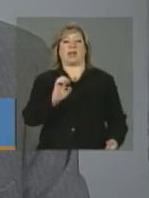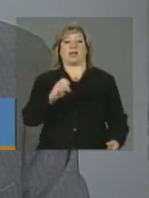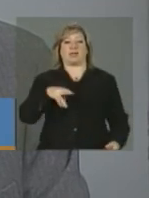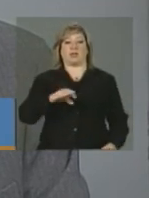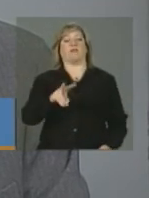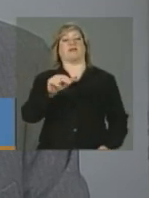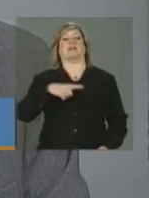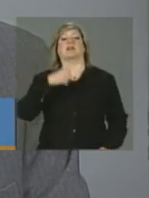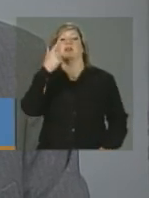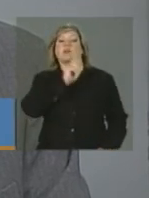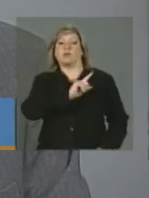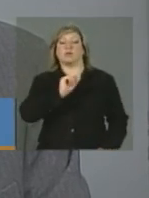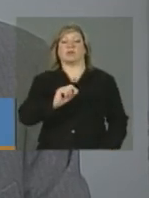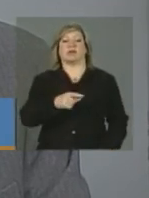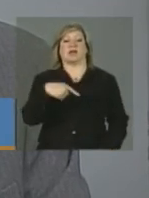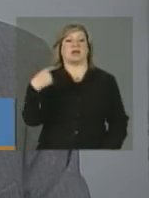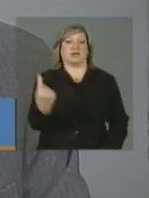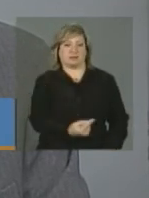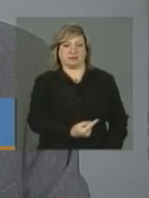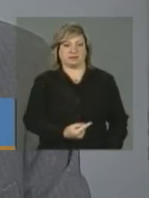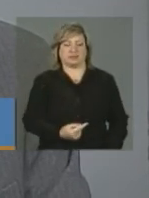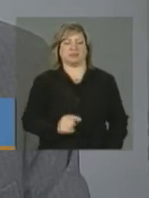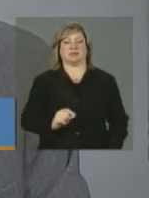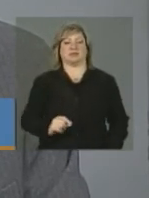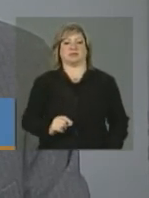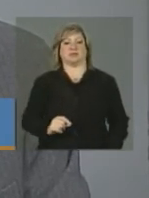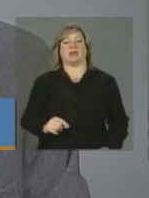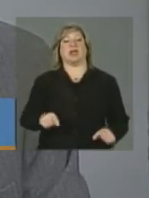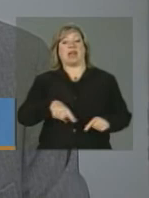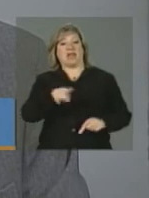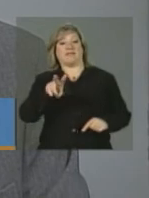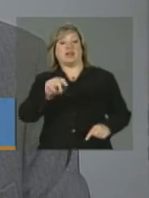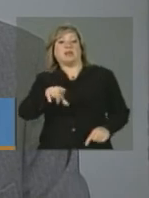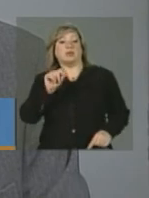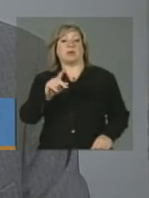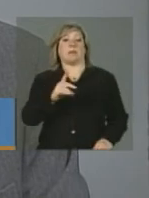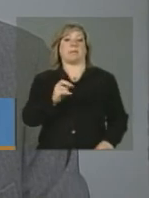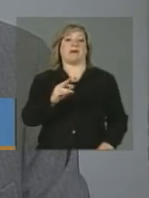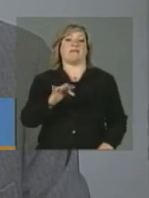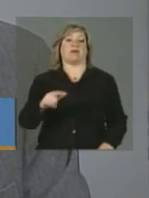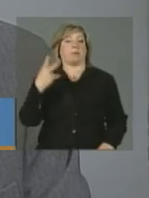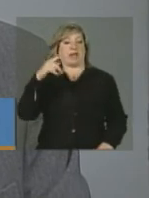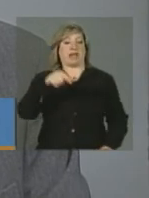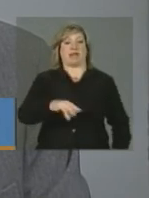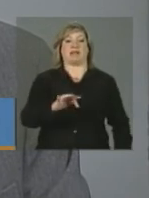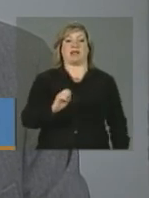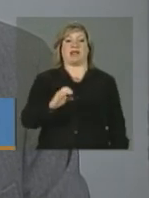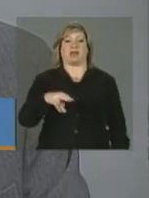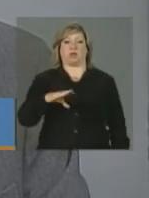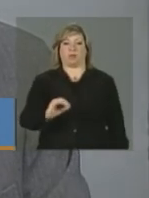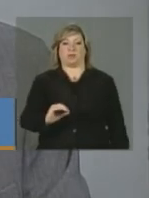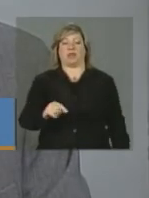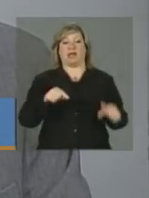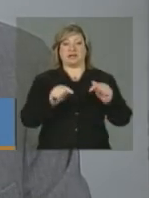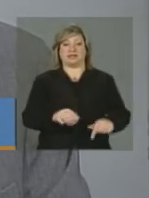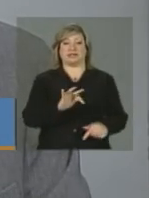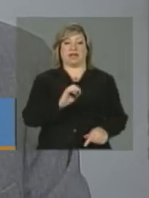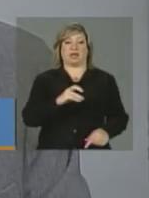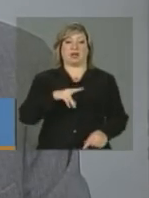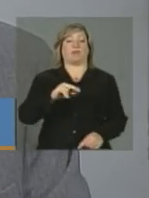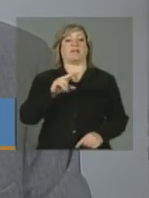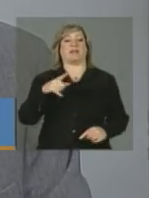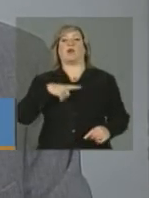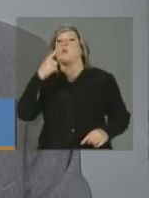terão acesso e, obviamente, eles vão designar um perfil para esse técnico. Então, não quer dizer que esse técnico vai ter acesso a todos